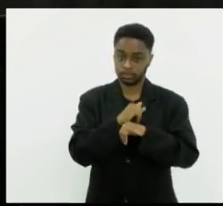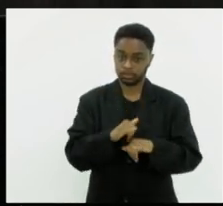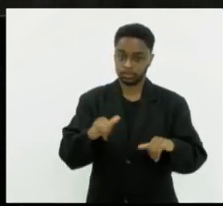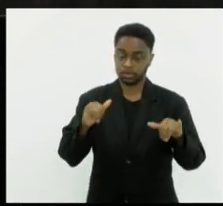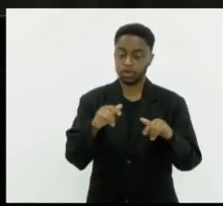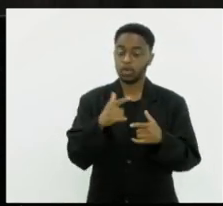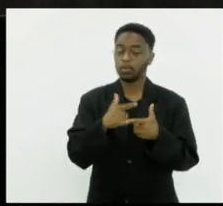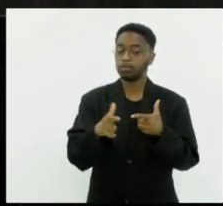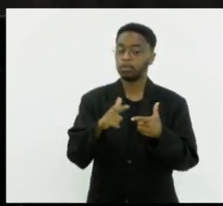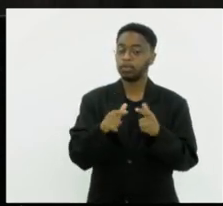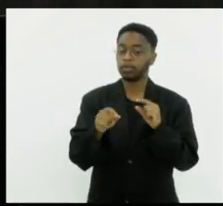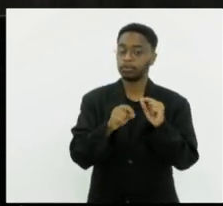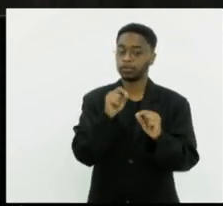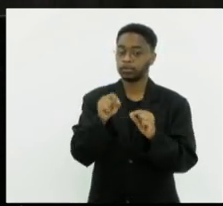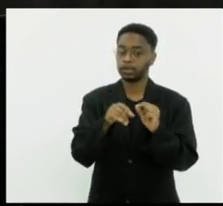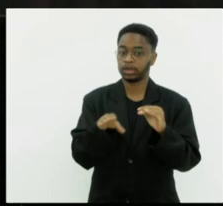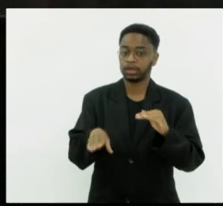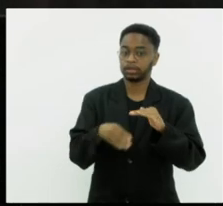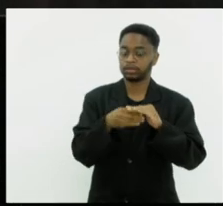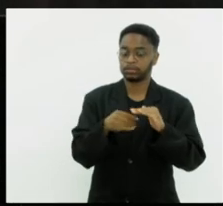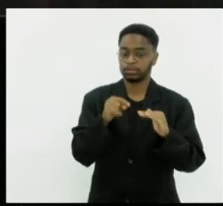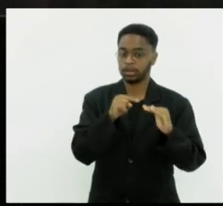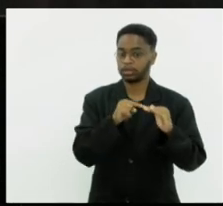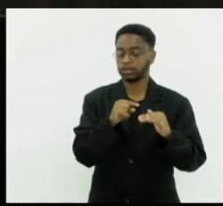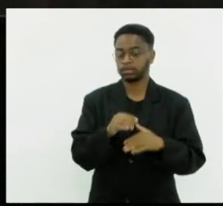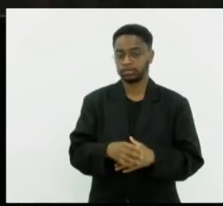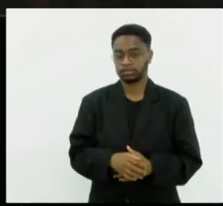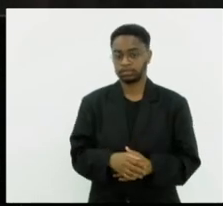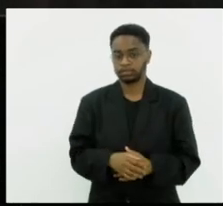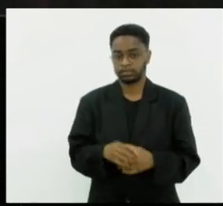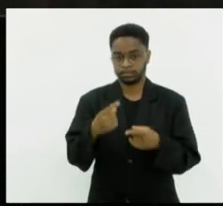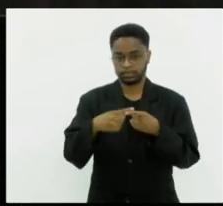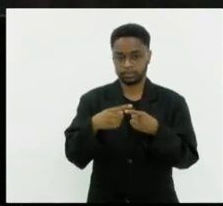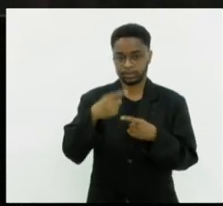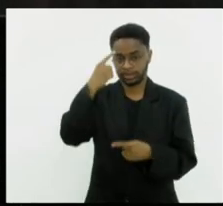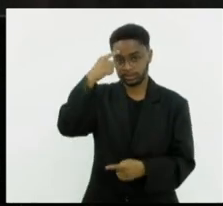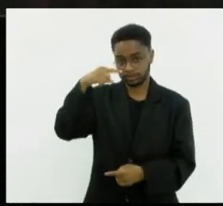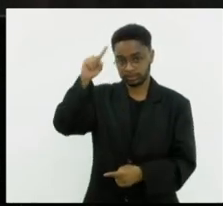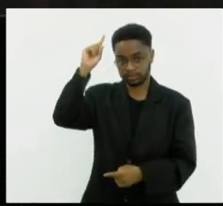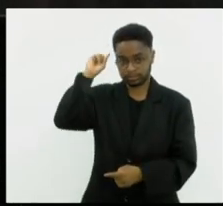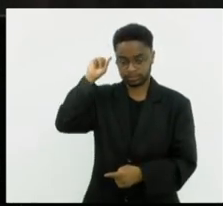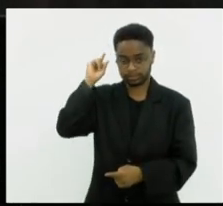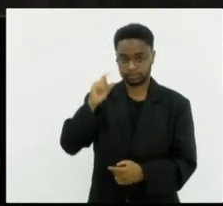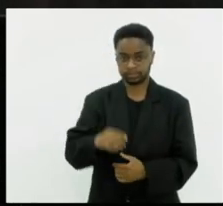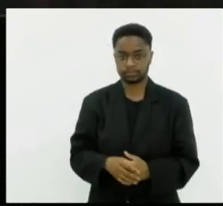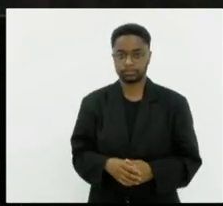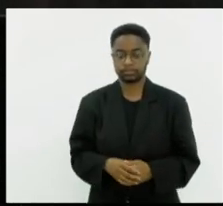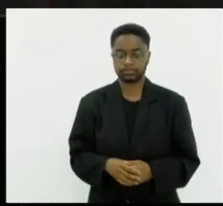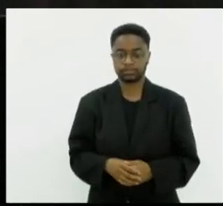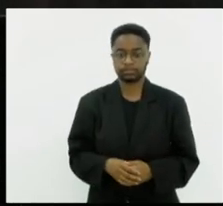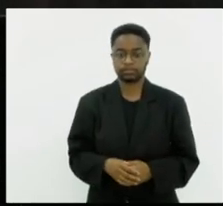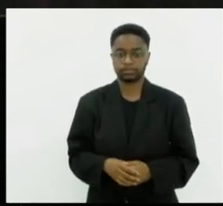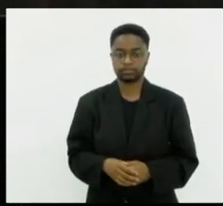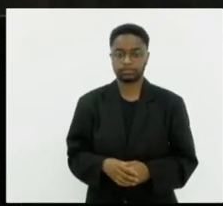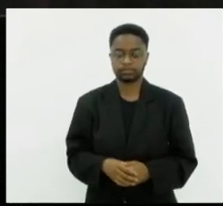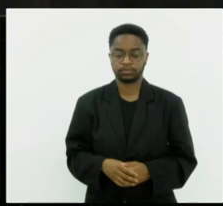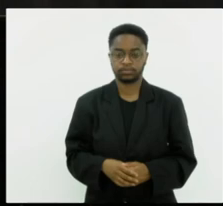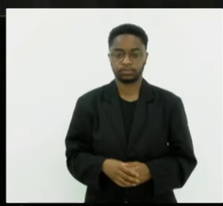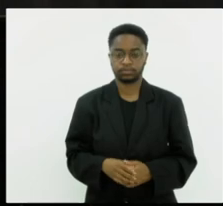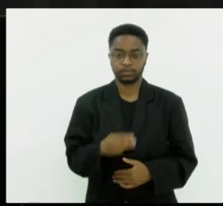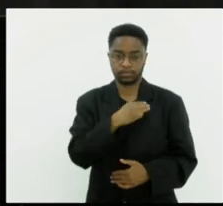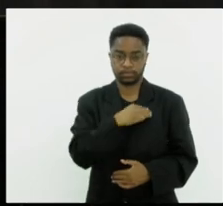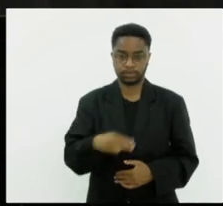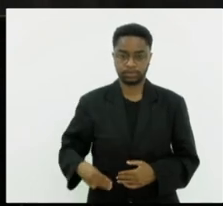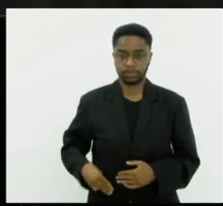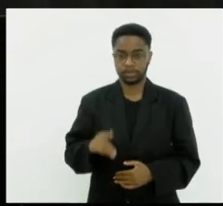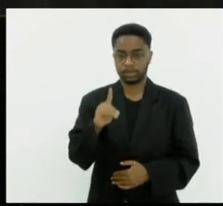é o problema desta emenda em si? Na semana passada, ministro Dantas, do